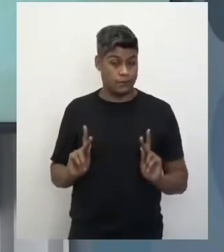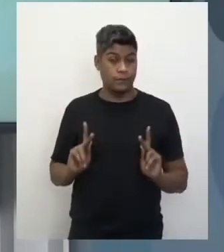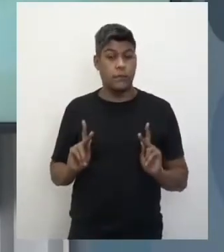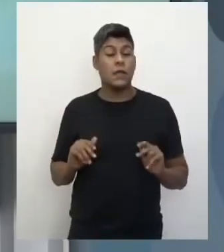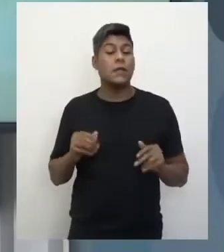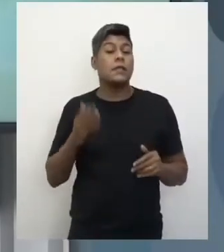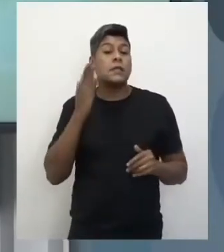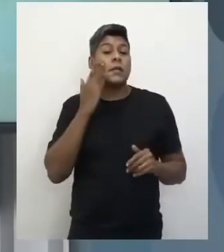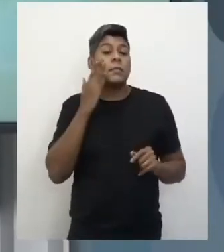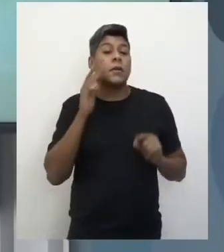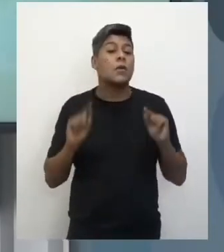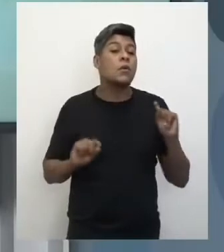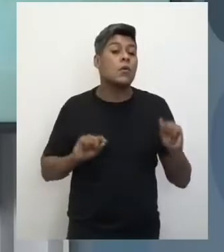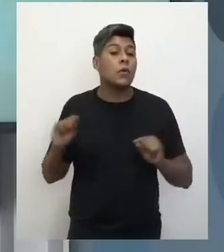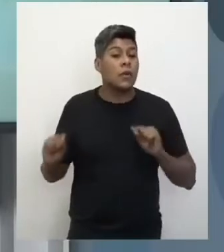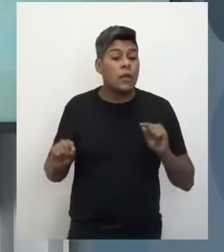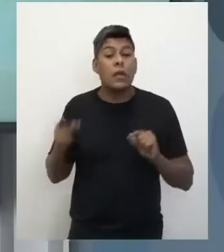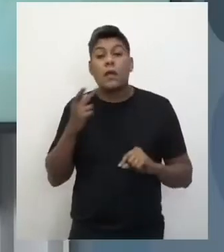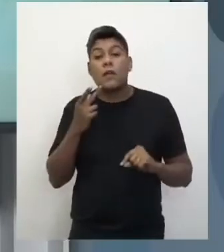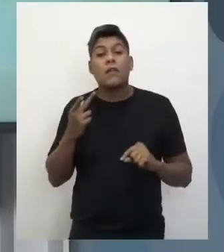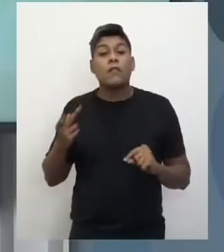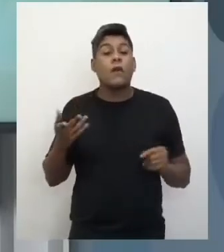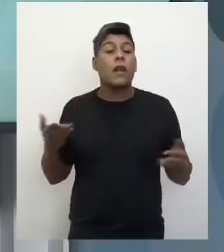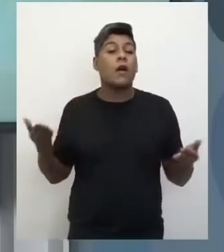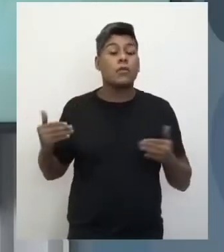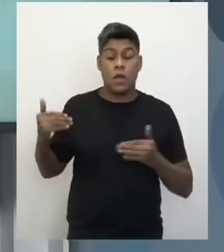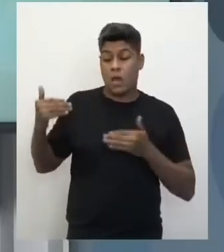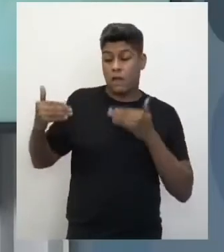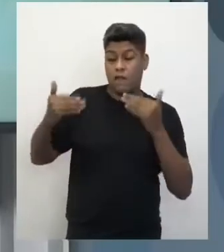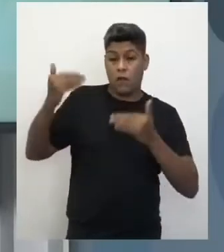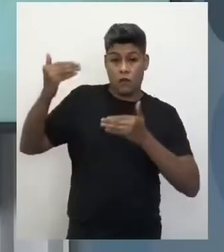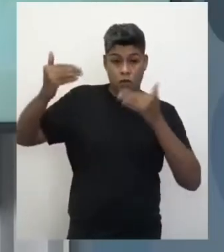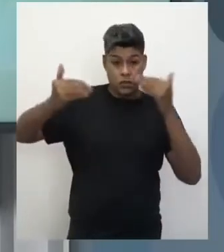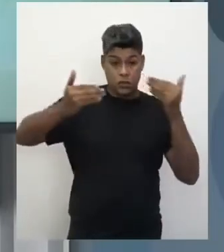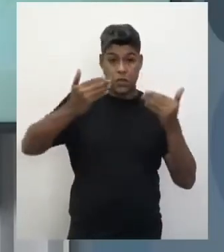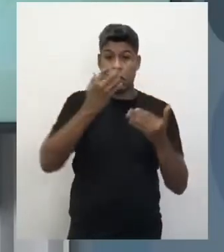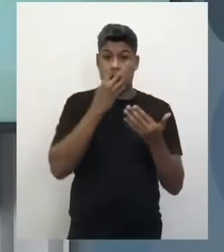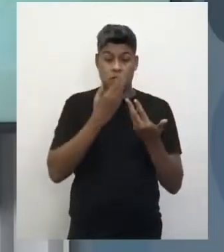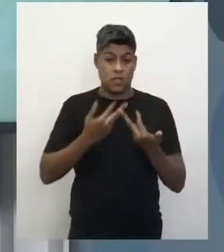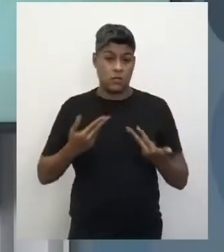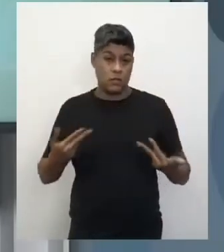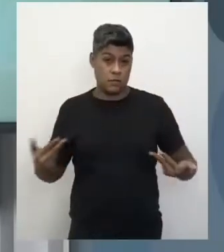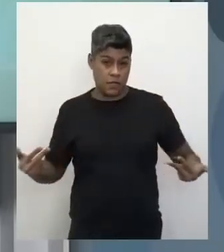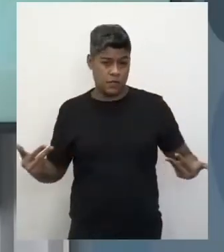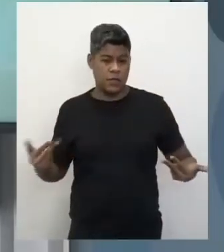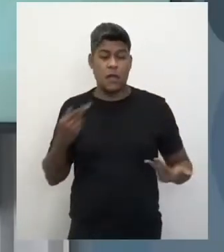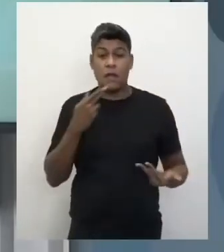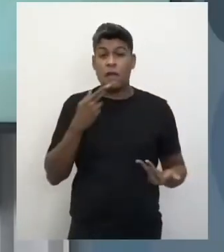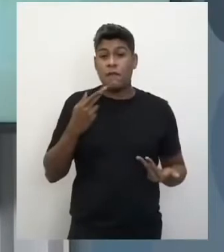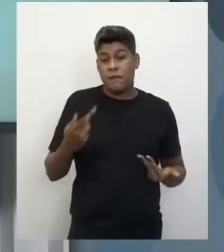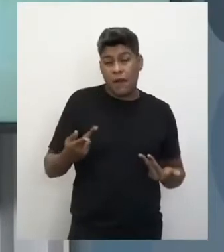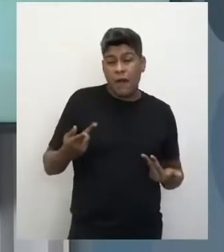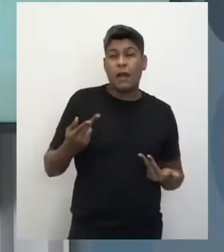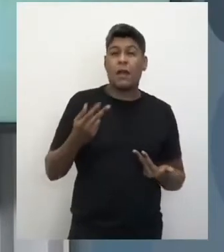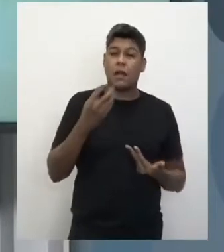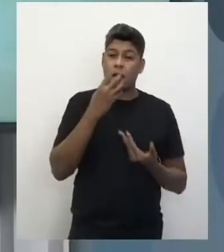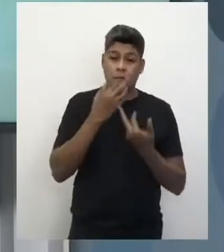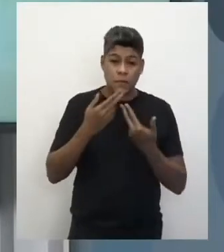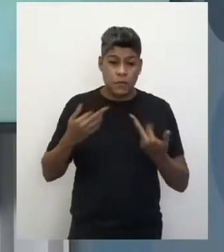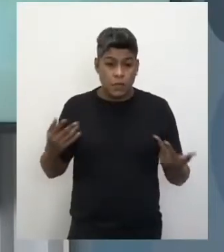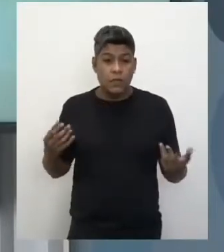o seguinte, a gente vai falar hoje sobre evolução das espécies. E aí fica difícil falar de evolução de espécies se não